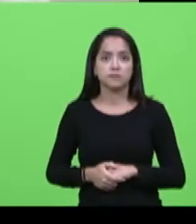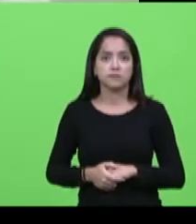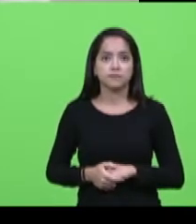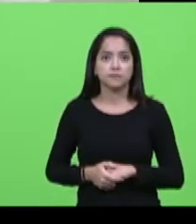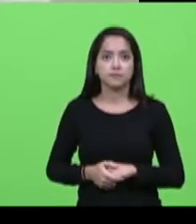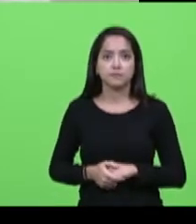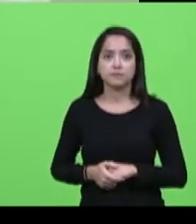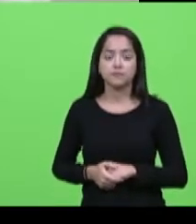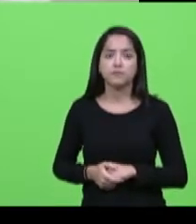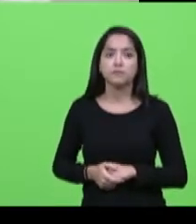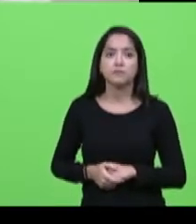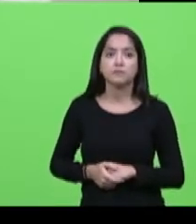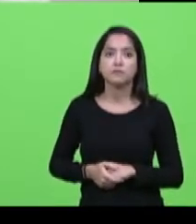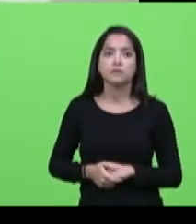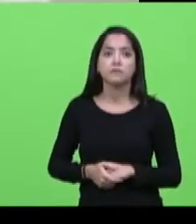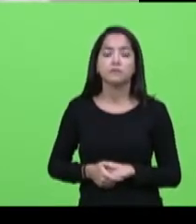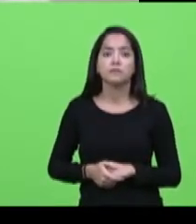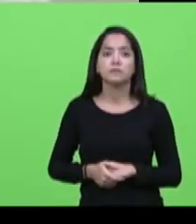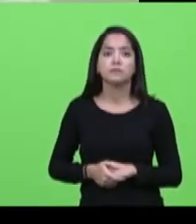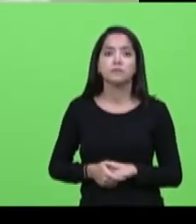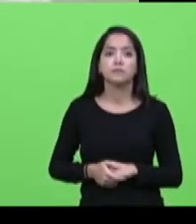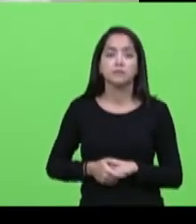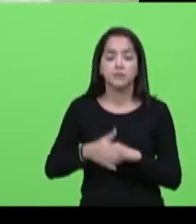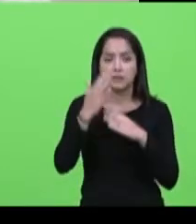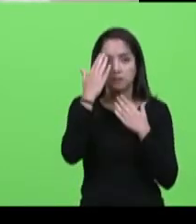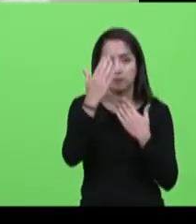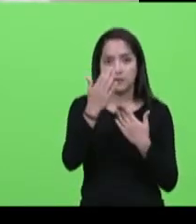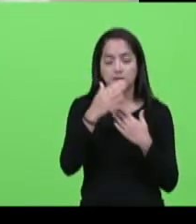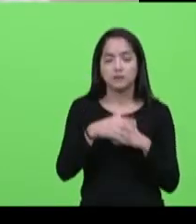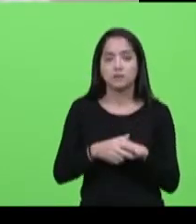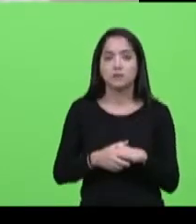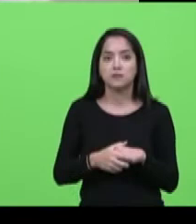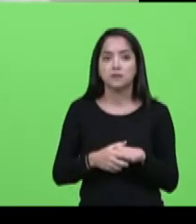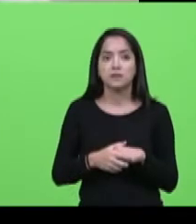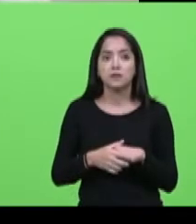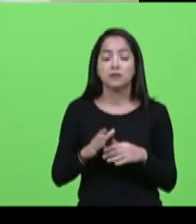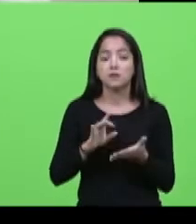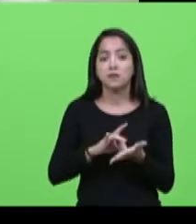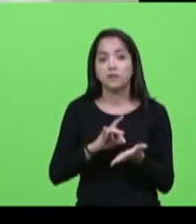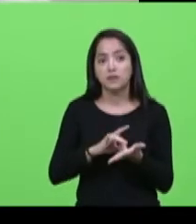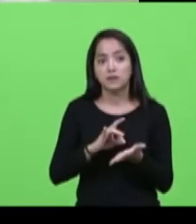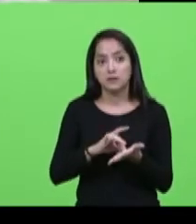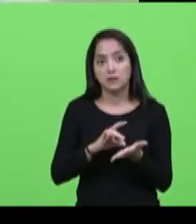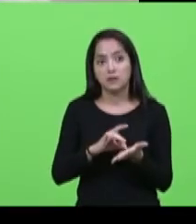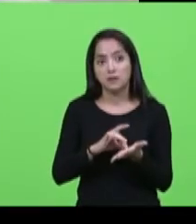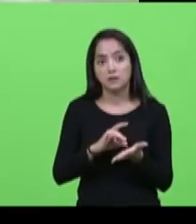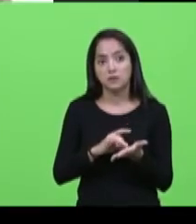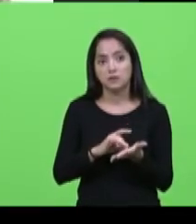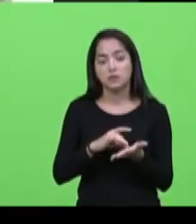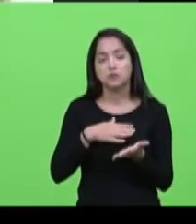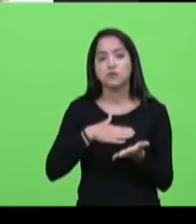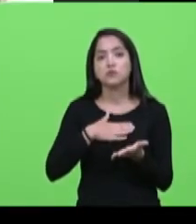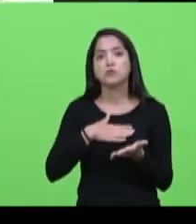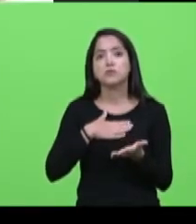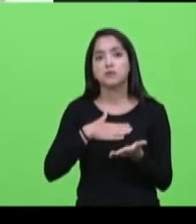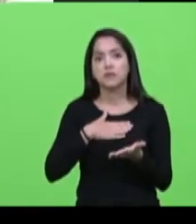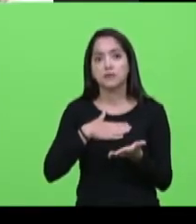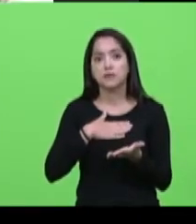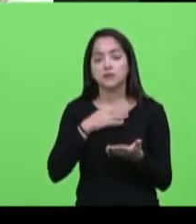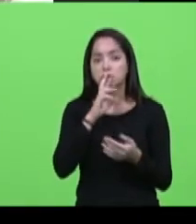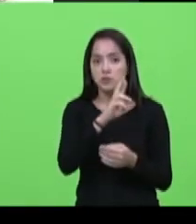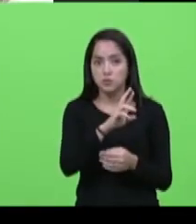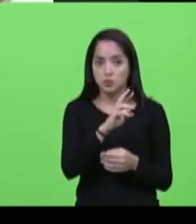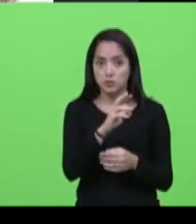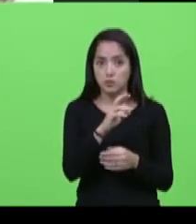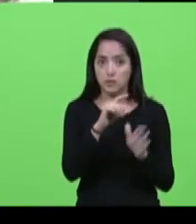Deputado. Obrigado, senhor presidente. Obrigado, senhor presidente. Demais colegas. Na verdade, por questão de ordem, senhor presidente, só gostaria de responder uma